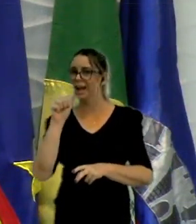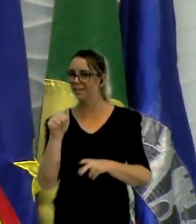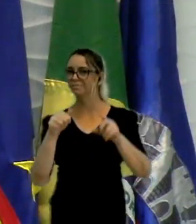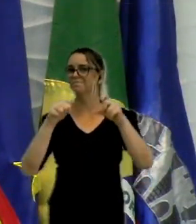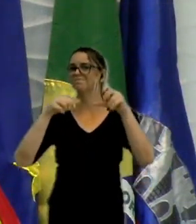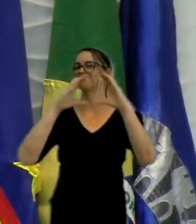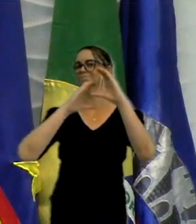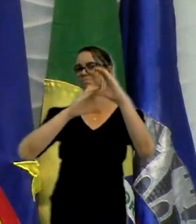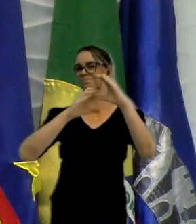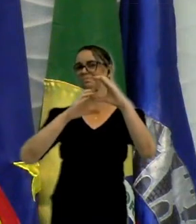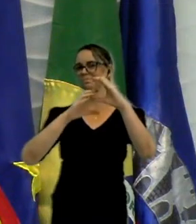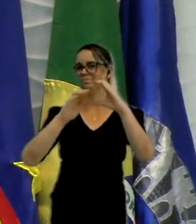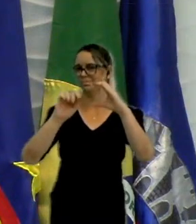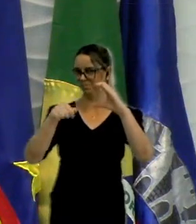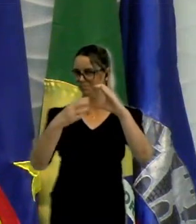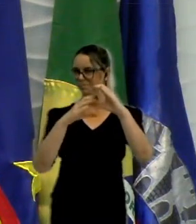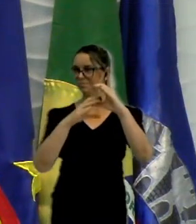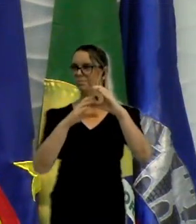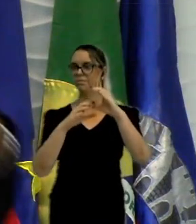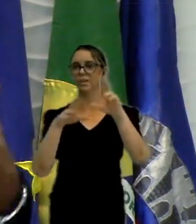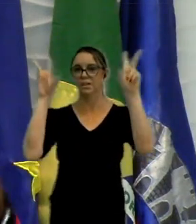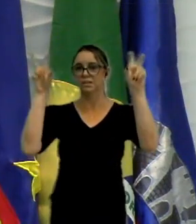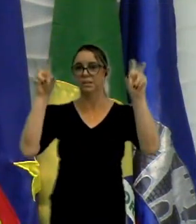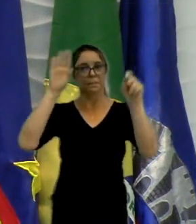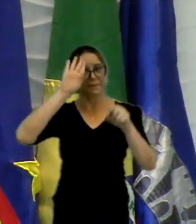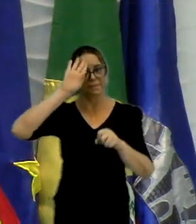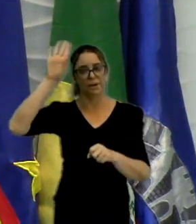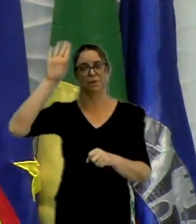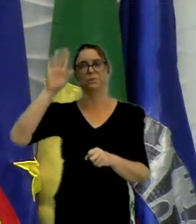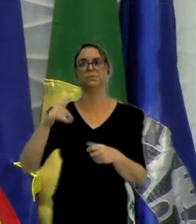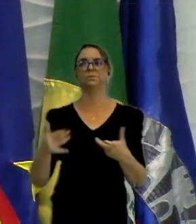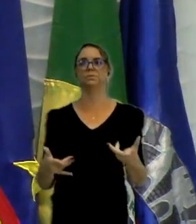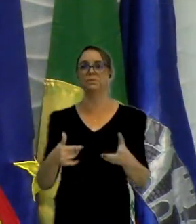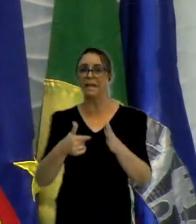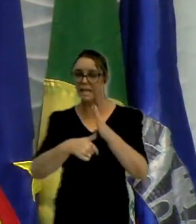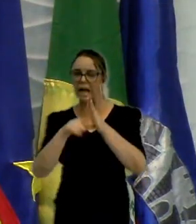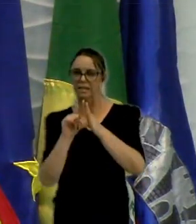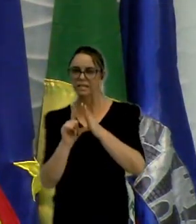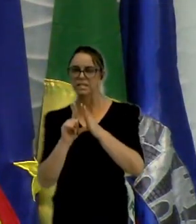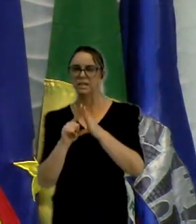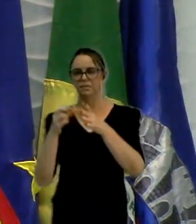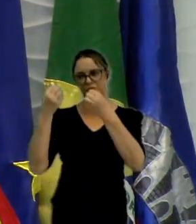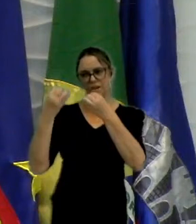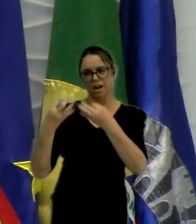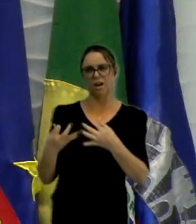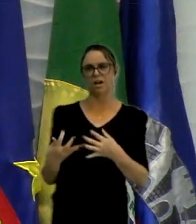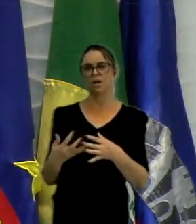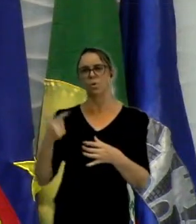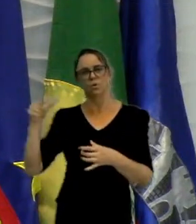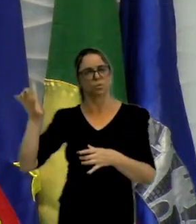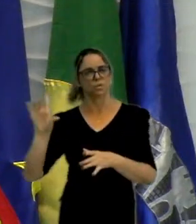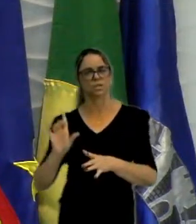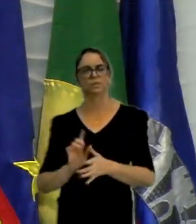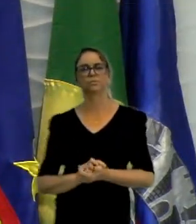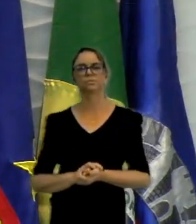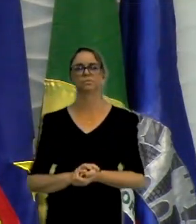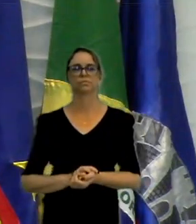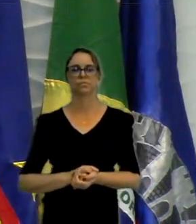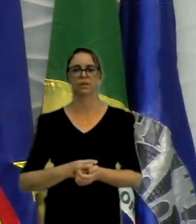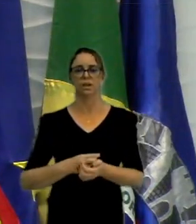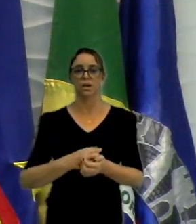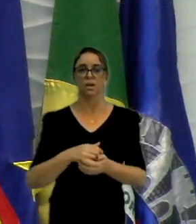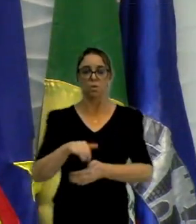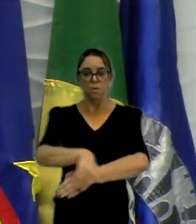é o assunto principal. Mas antes também de eu falar nesse assunto, Eu vou falar sobre o retoque de